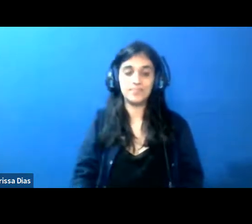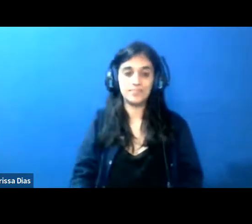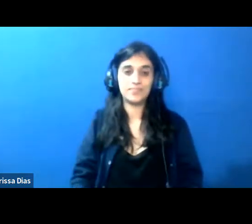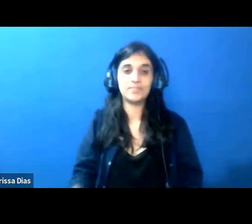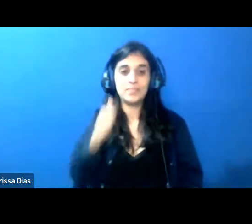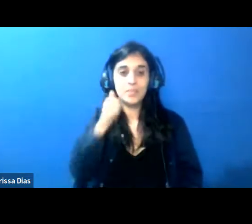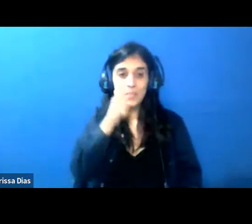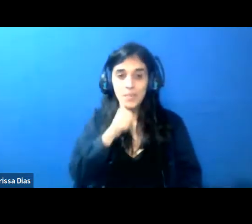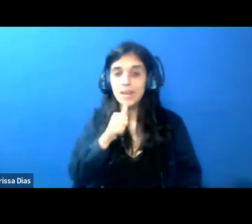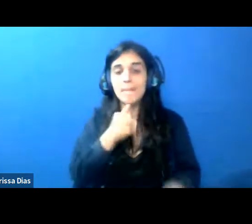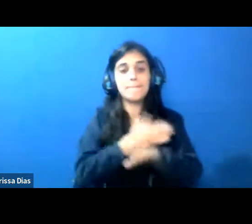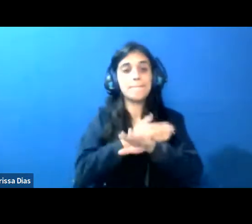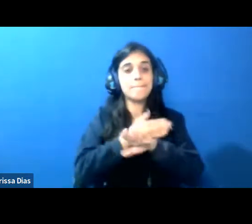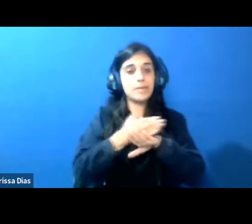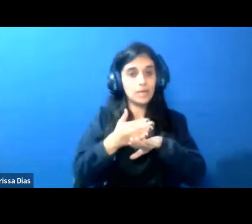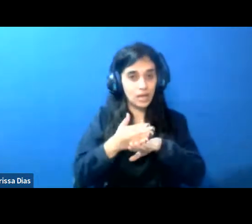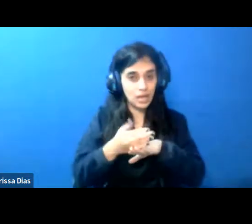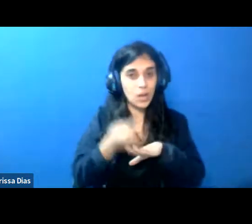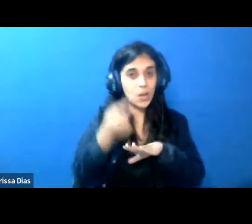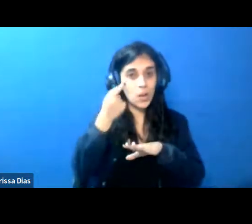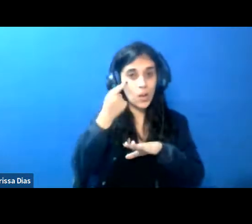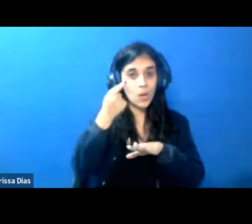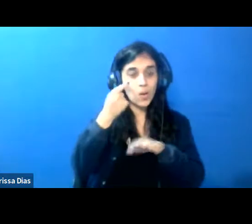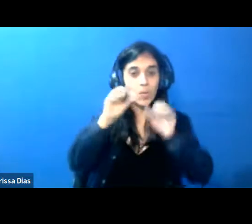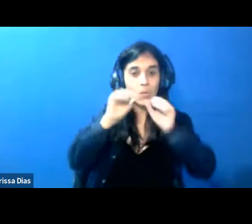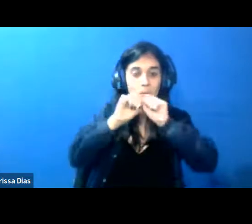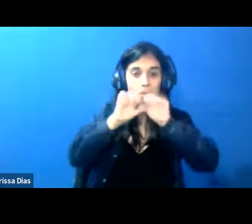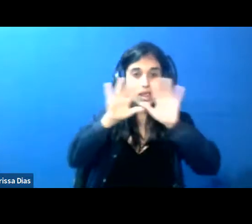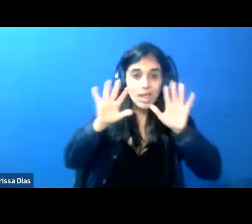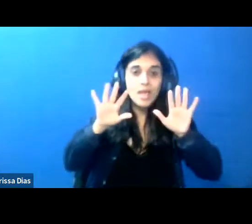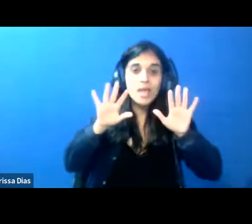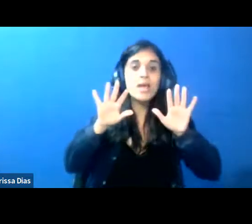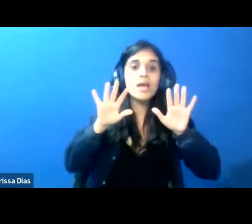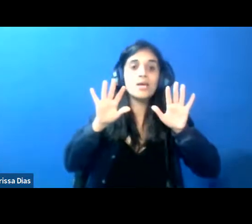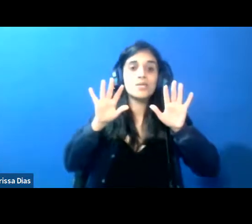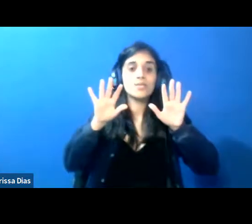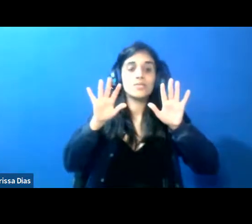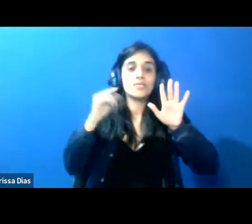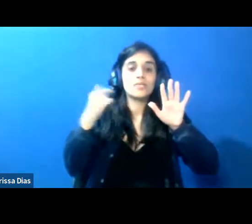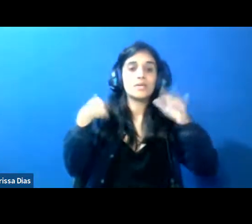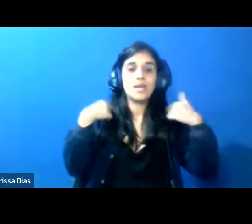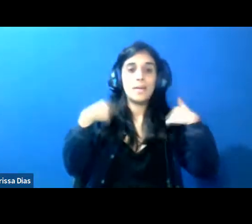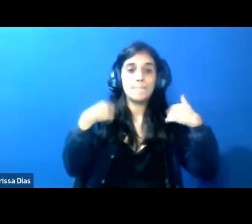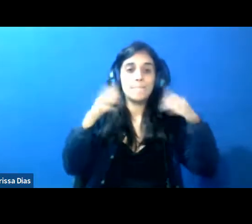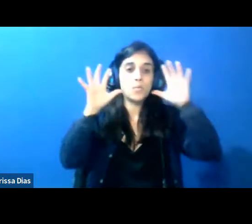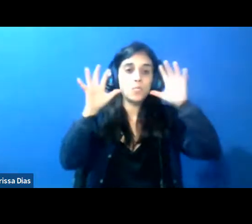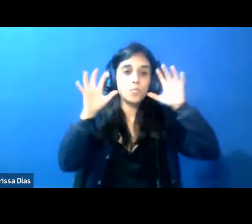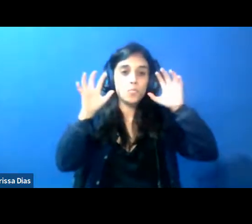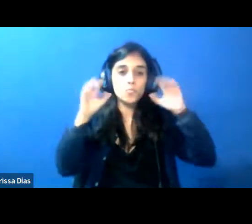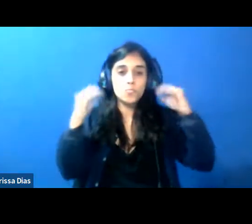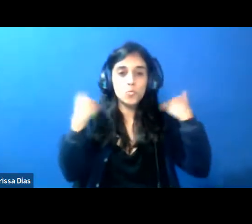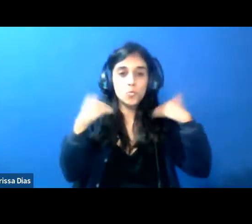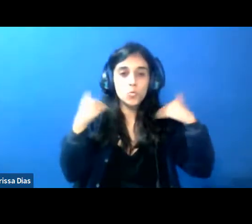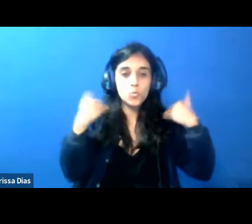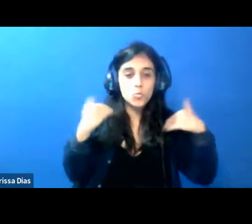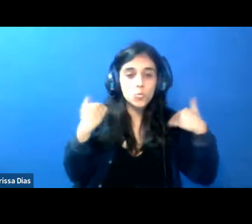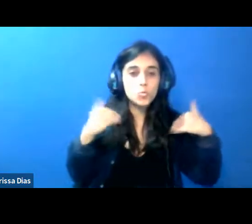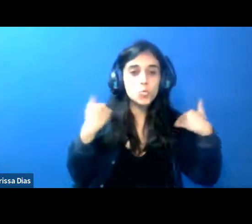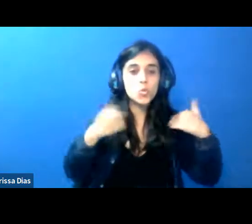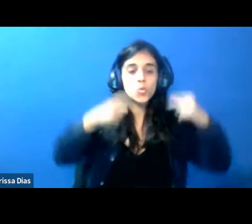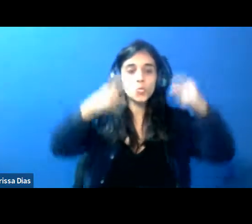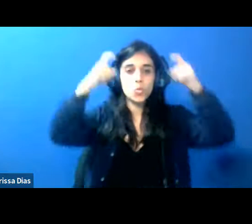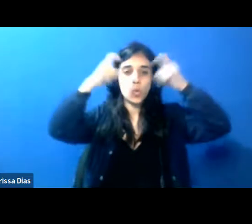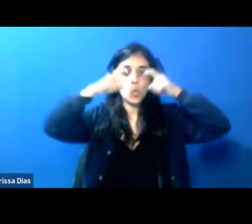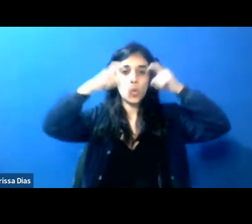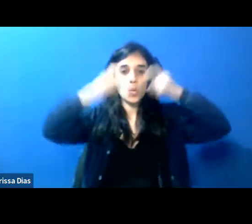mulher branca, olhos castanhos, cabelos curtos, uso óculos. Neste momento